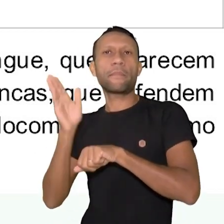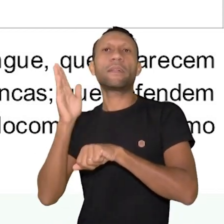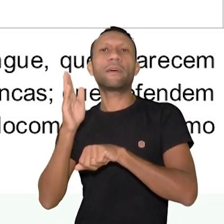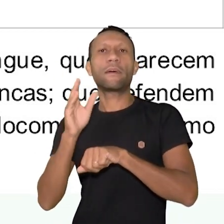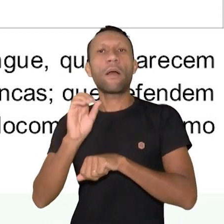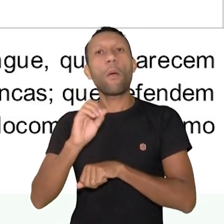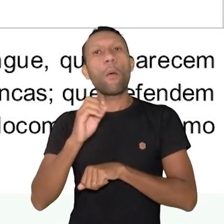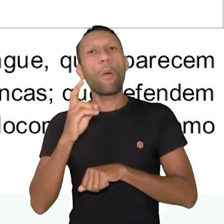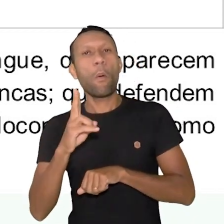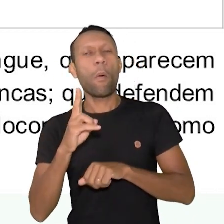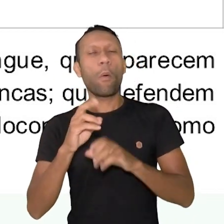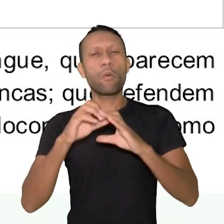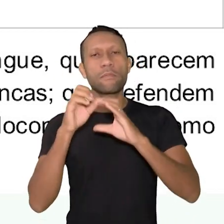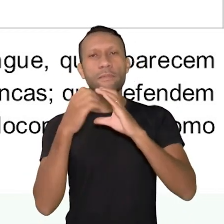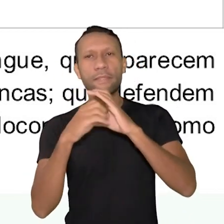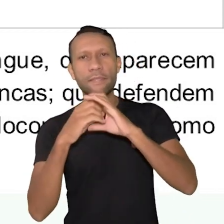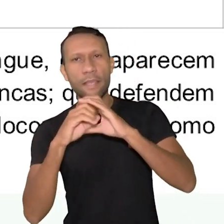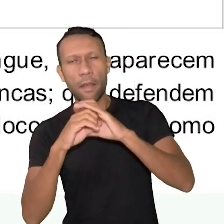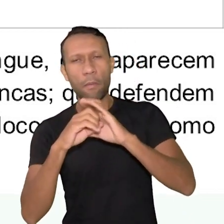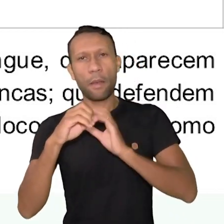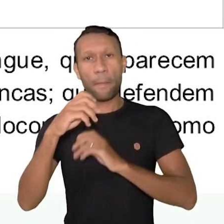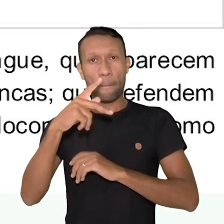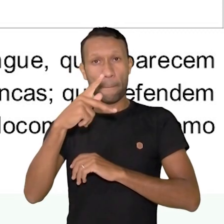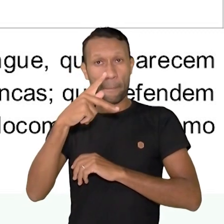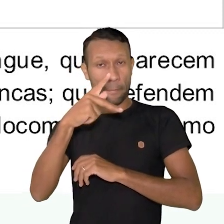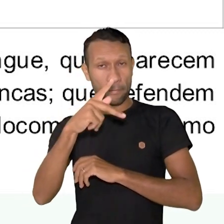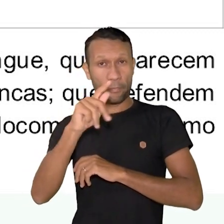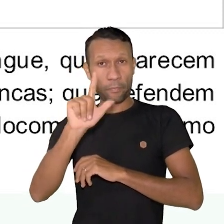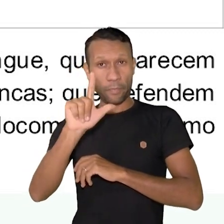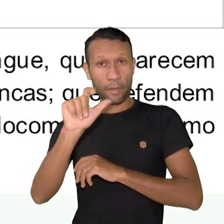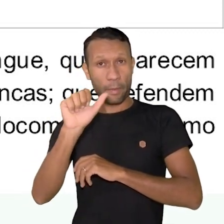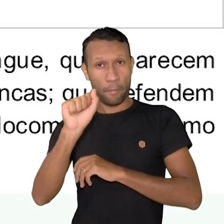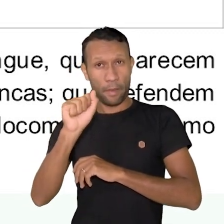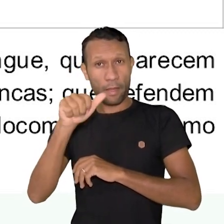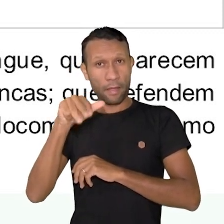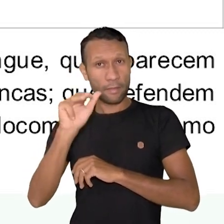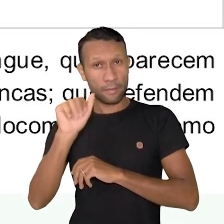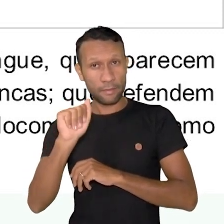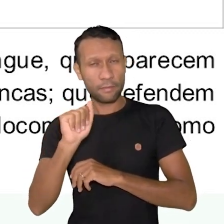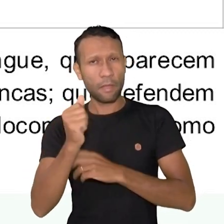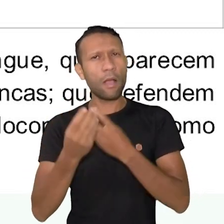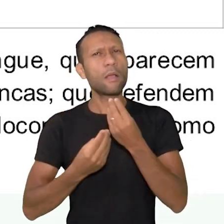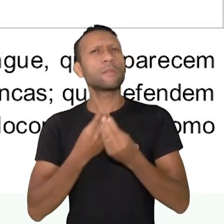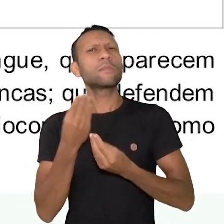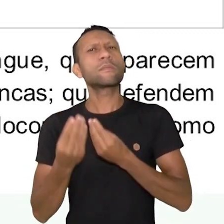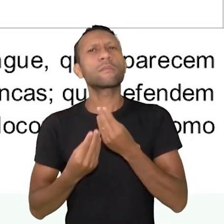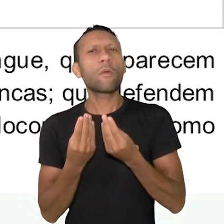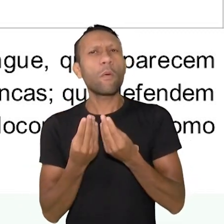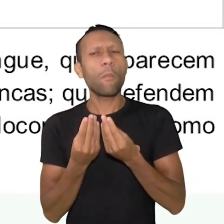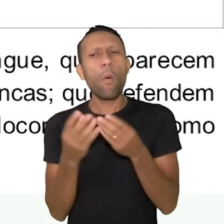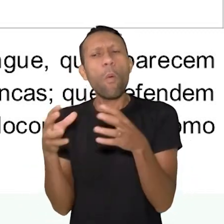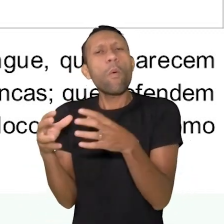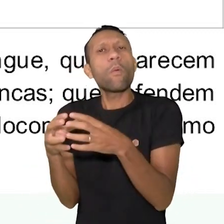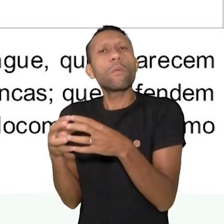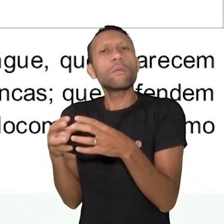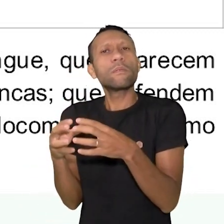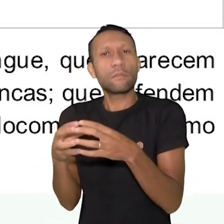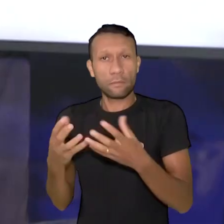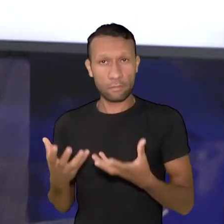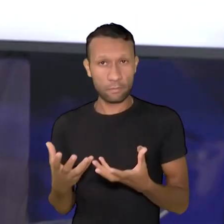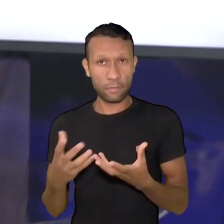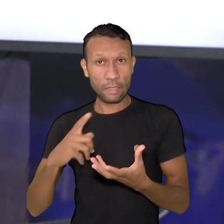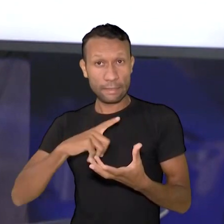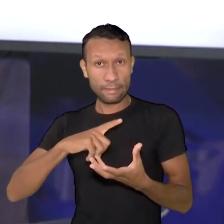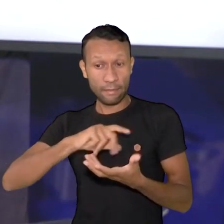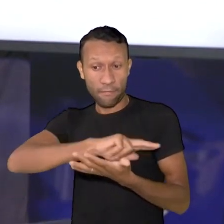e plasma, que contém um líquido para elas se locomoverem, como chamamos esse conjunto? Então, se eu